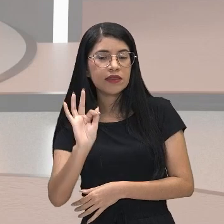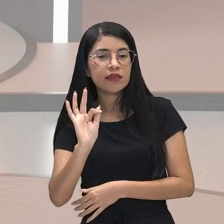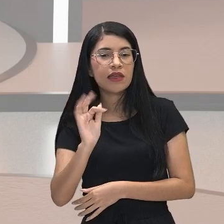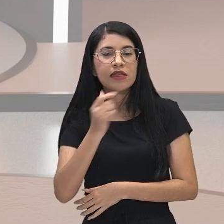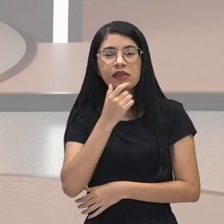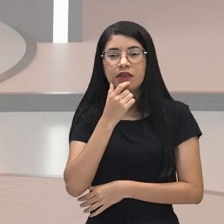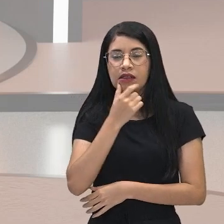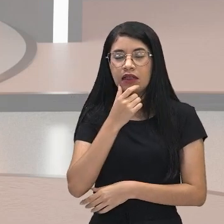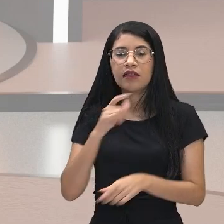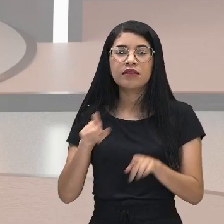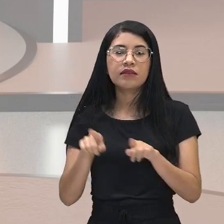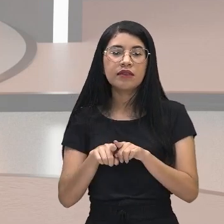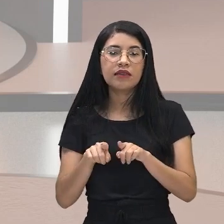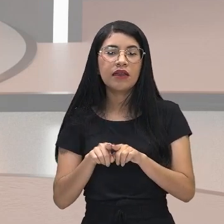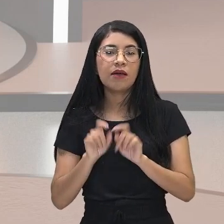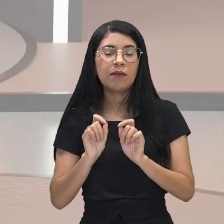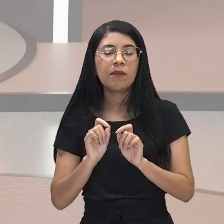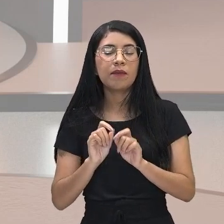e também